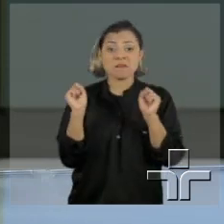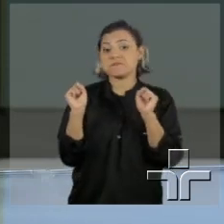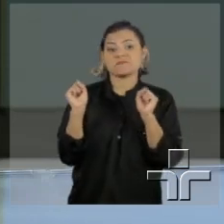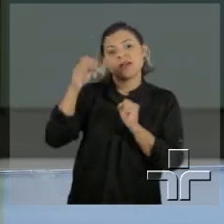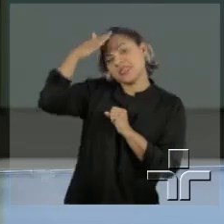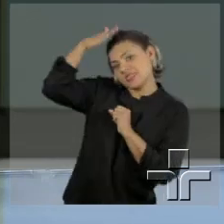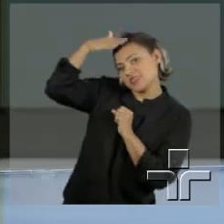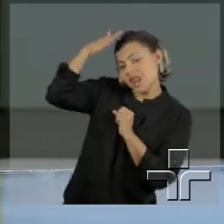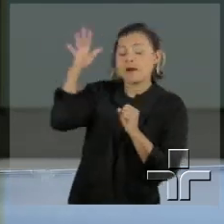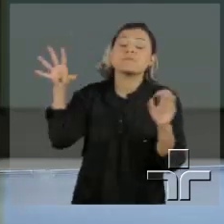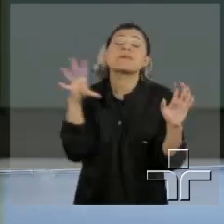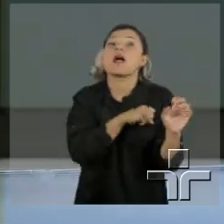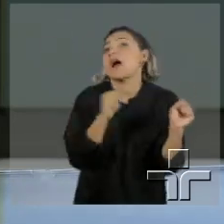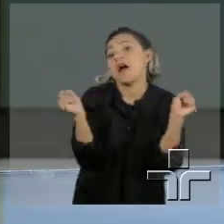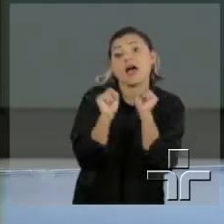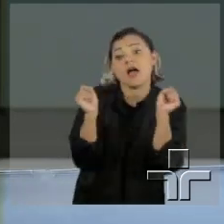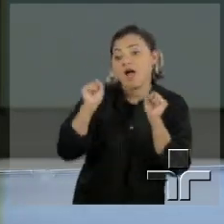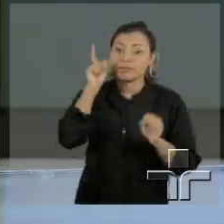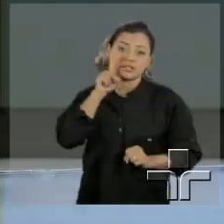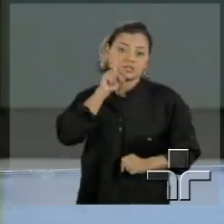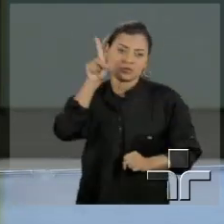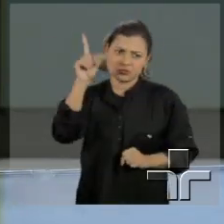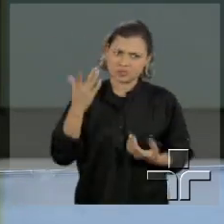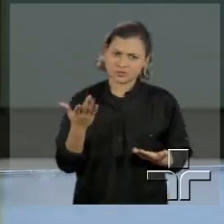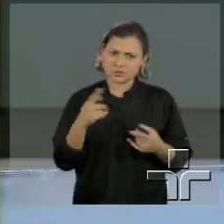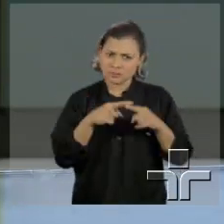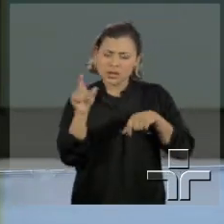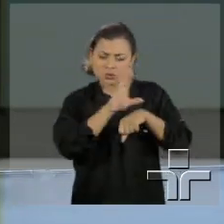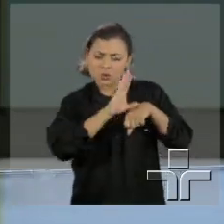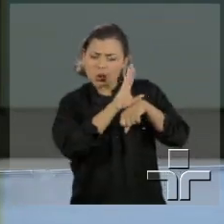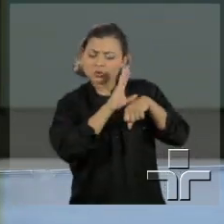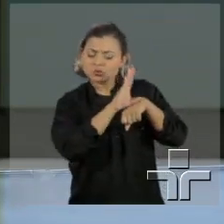né? E, se não me engano, na Constituição,